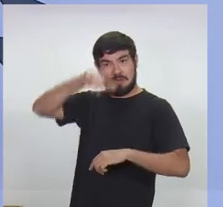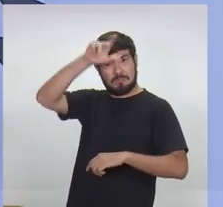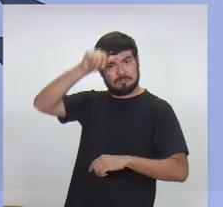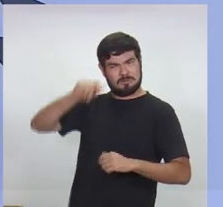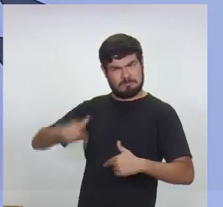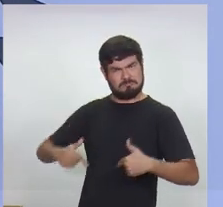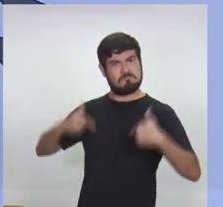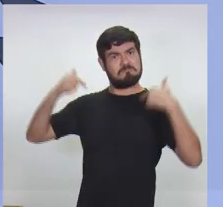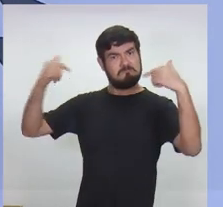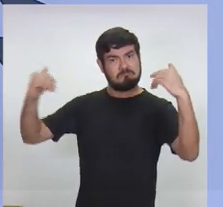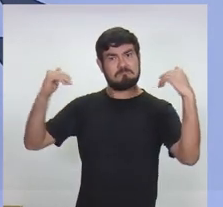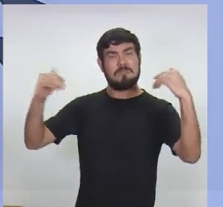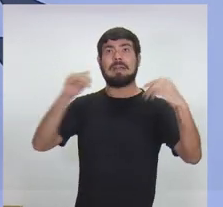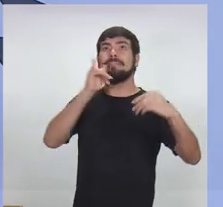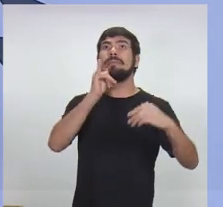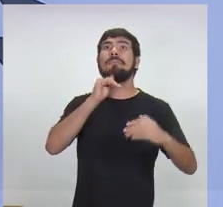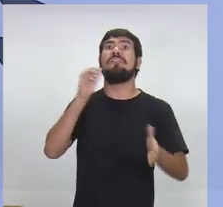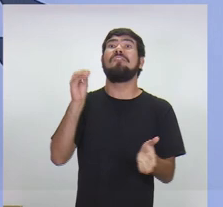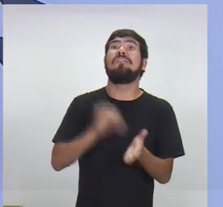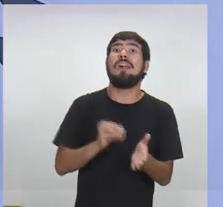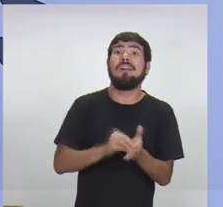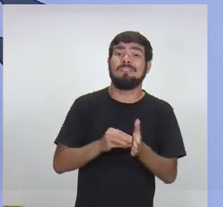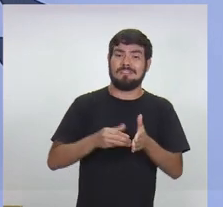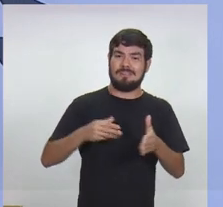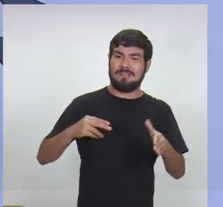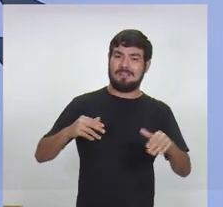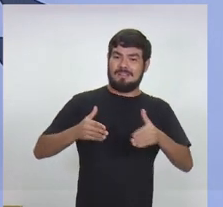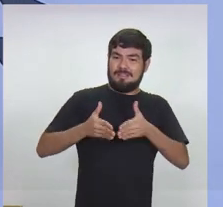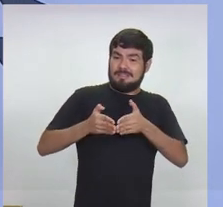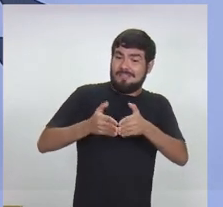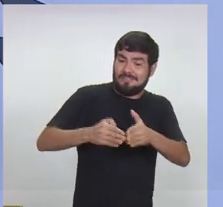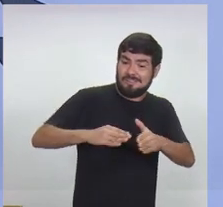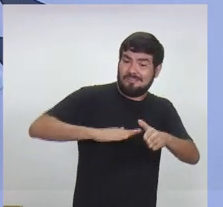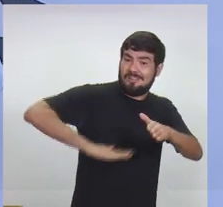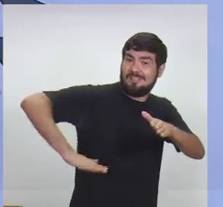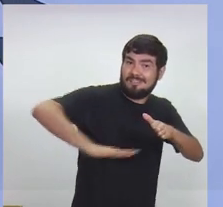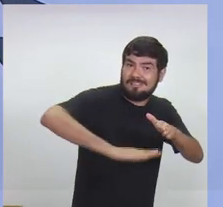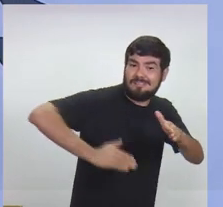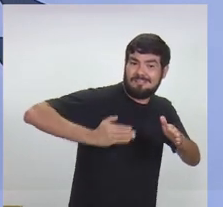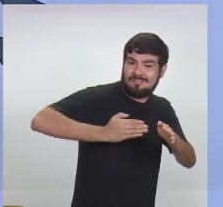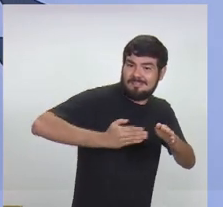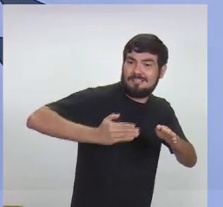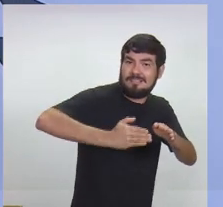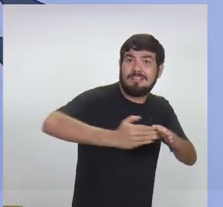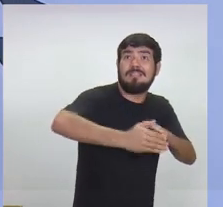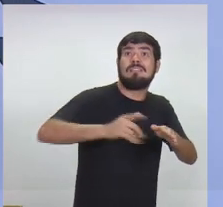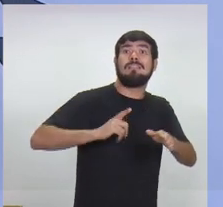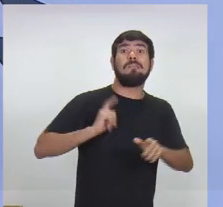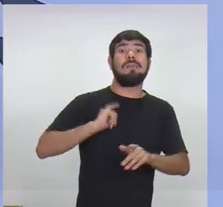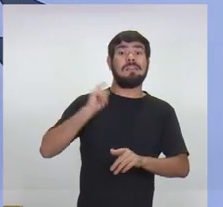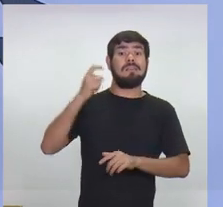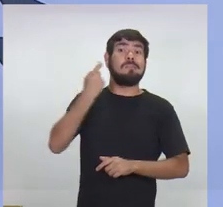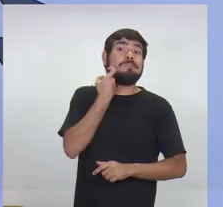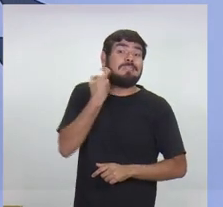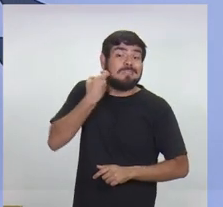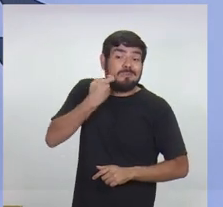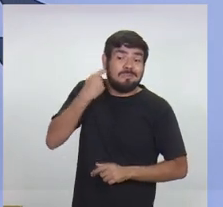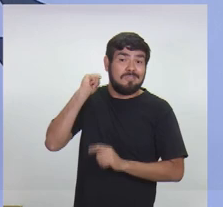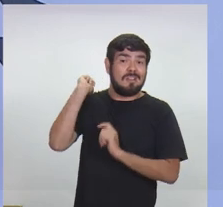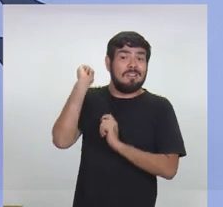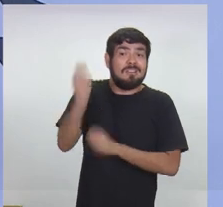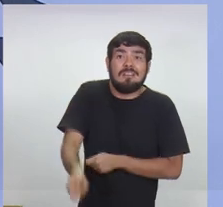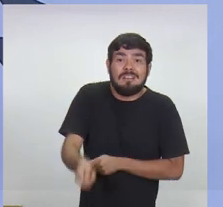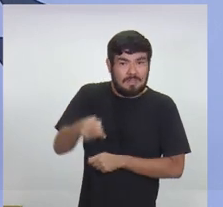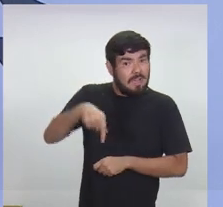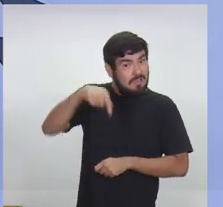que precisamos construir nós temos a piscicultura temos o potencial de ser um dos maiores produtores de pescado do mundo de